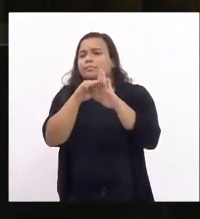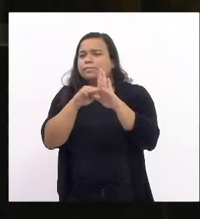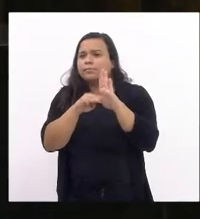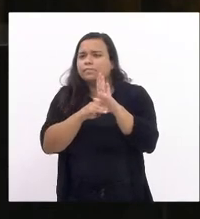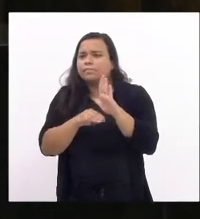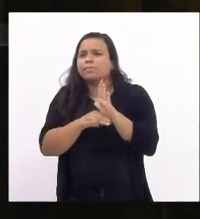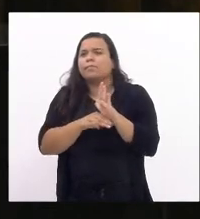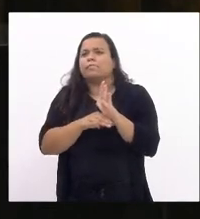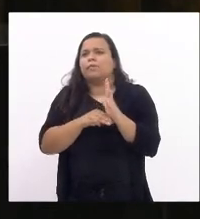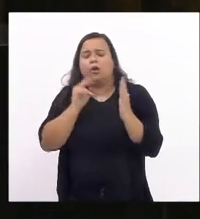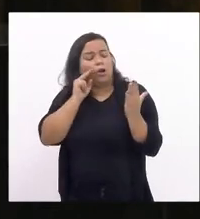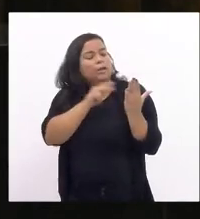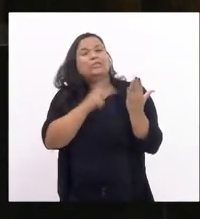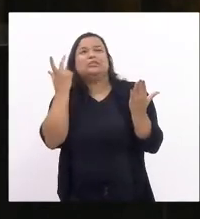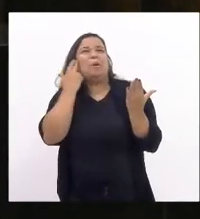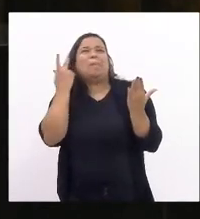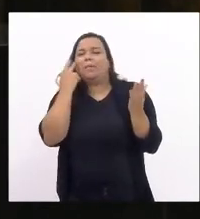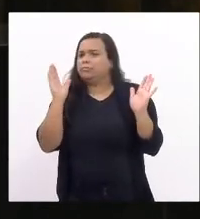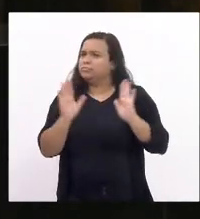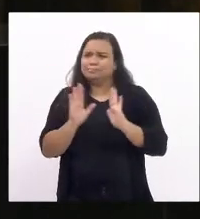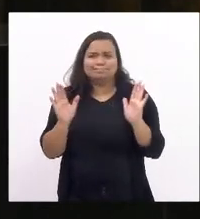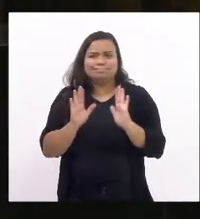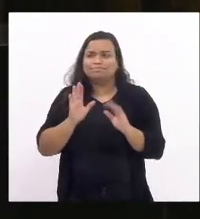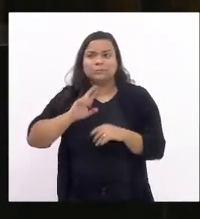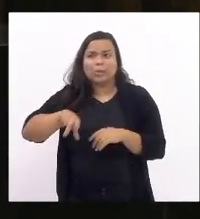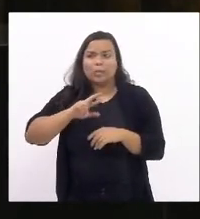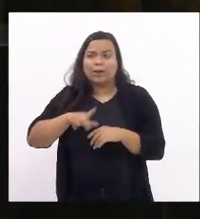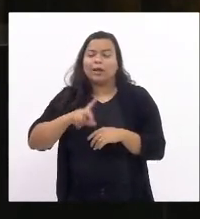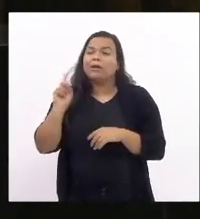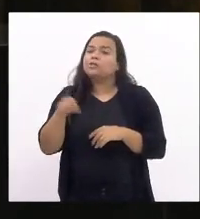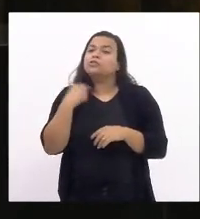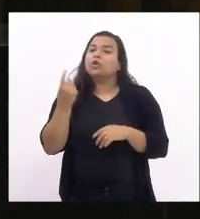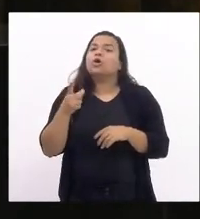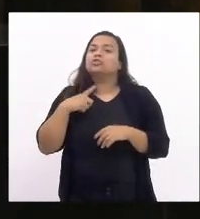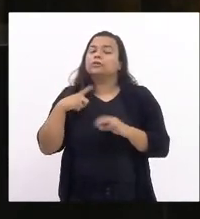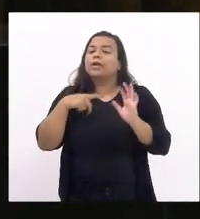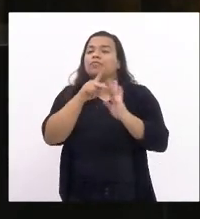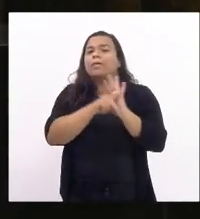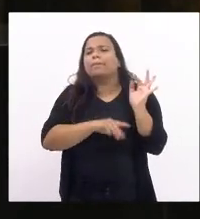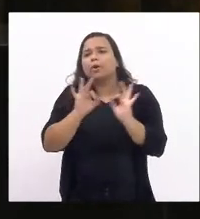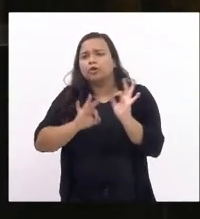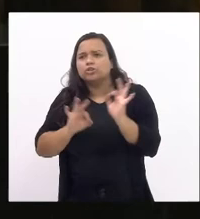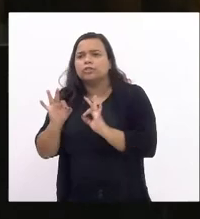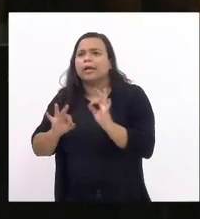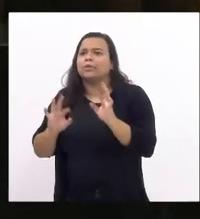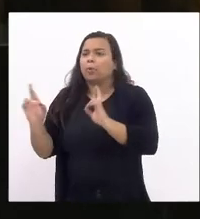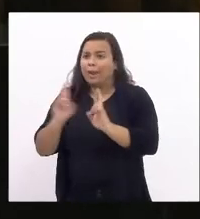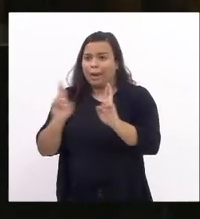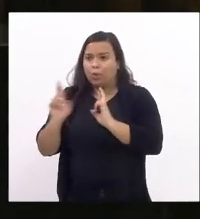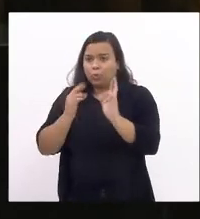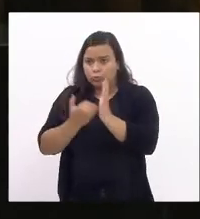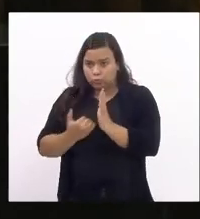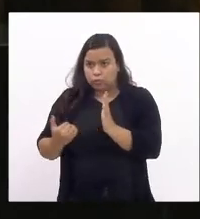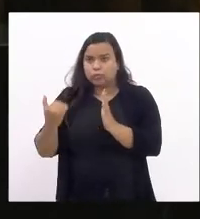não naturalizarmos, porque a gente teve um projeto com mais recurso